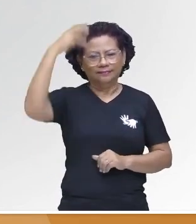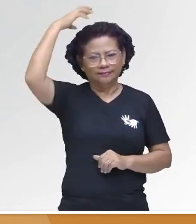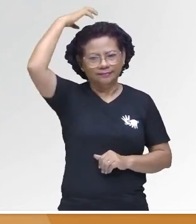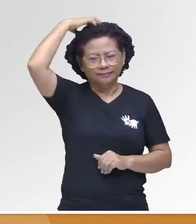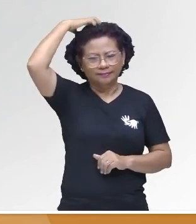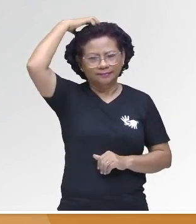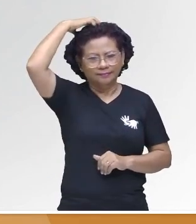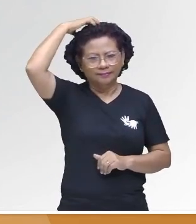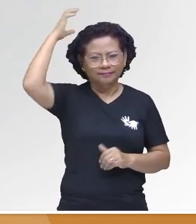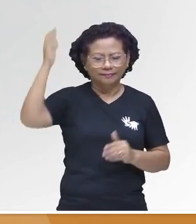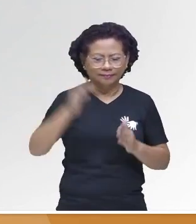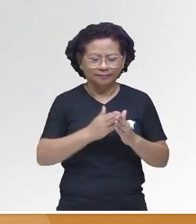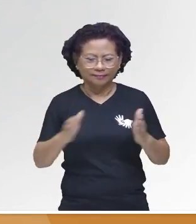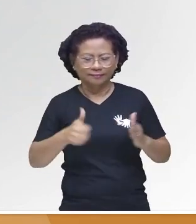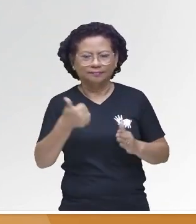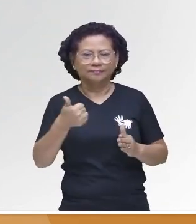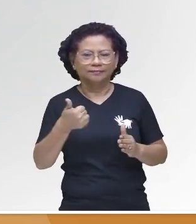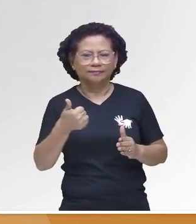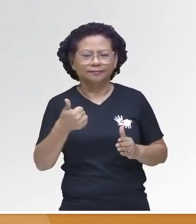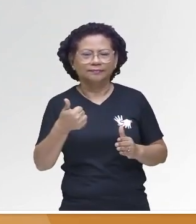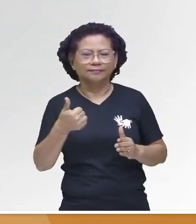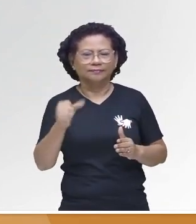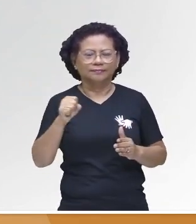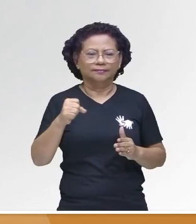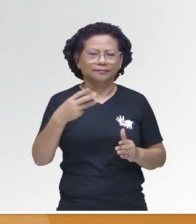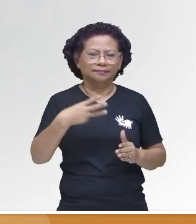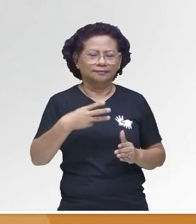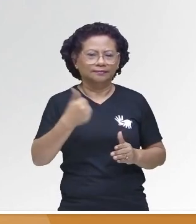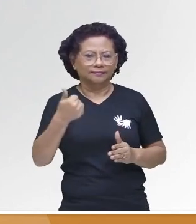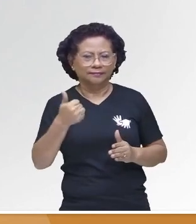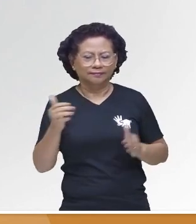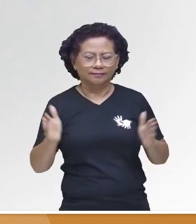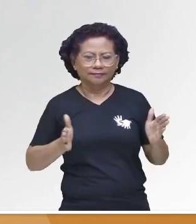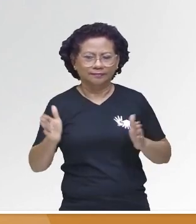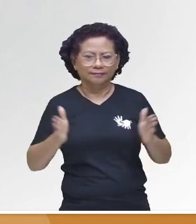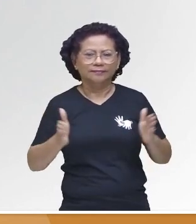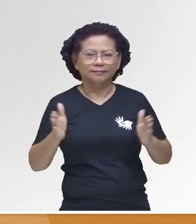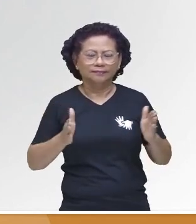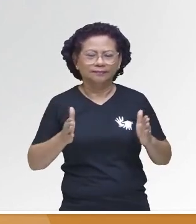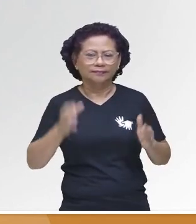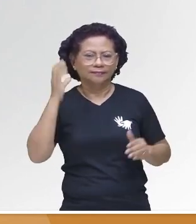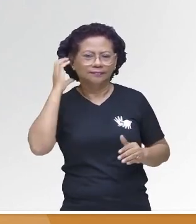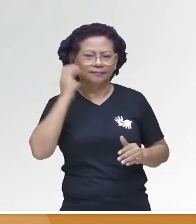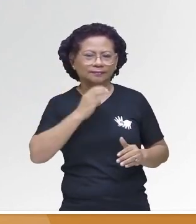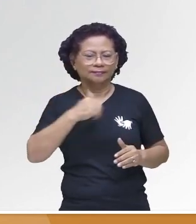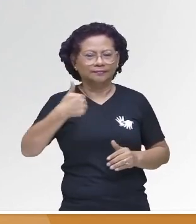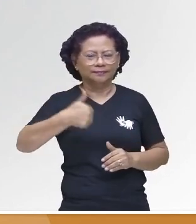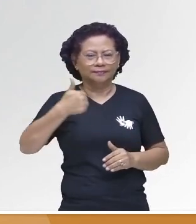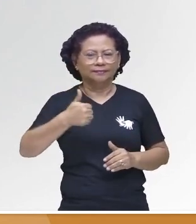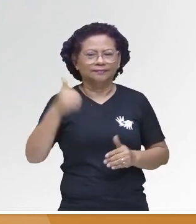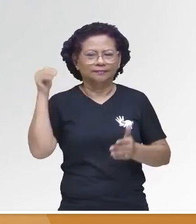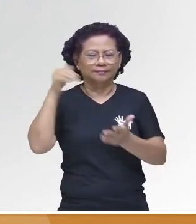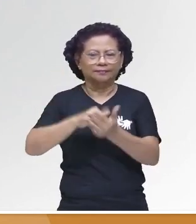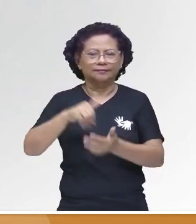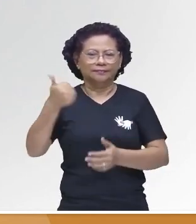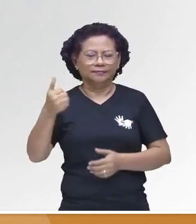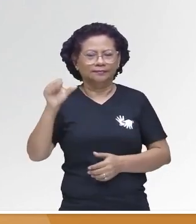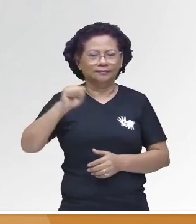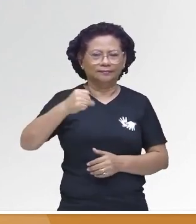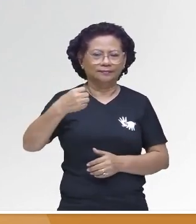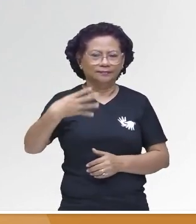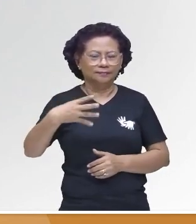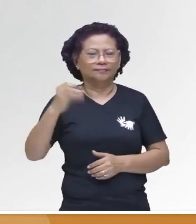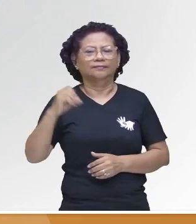em 1831, com a abdicação de Pedro I, e acaba em 1840, com a chegada